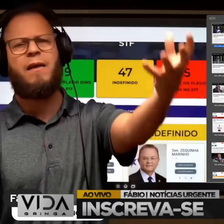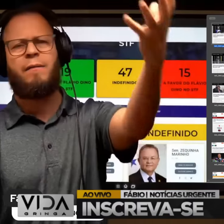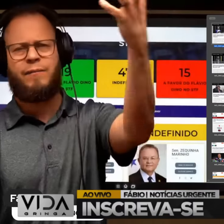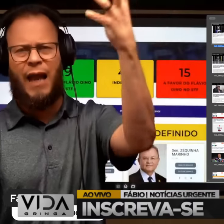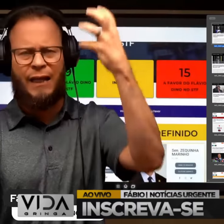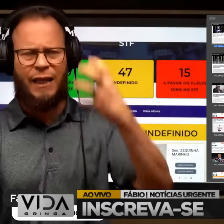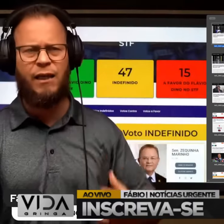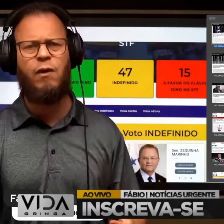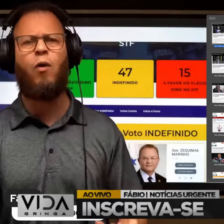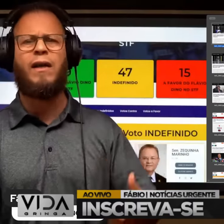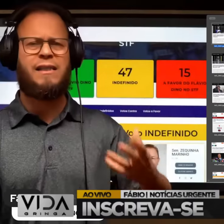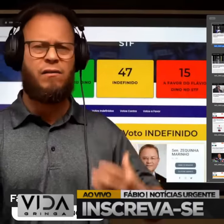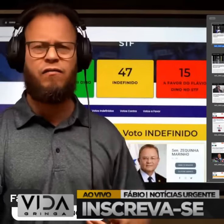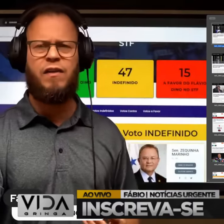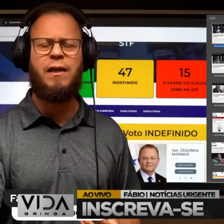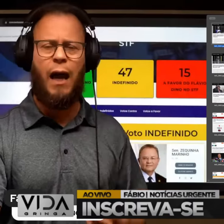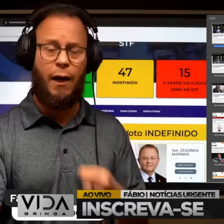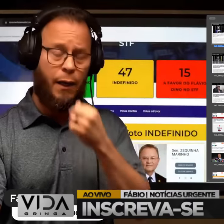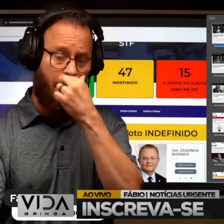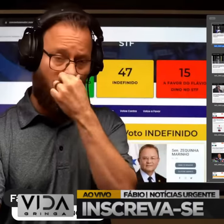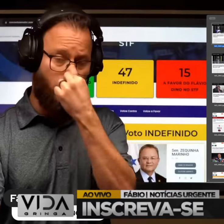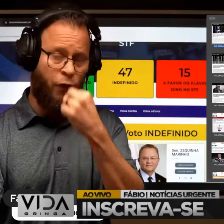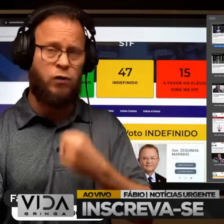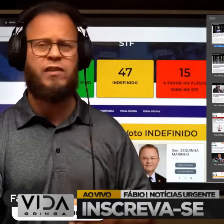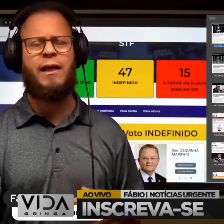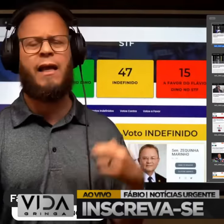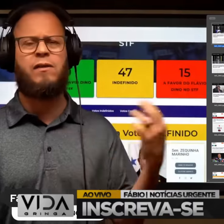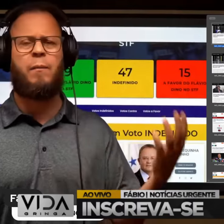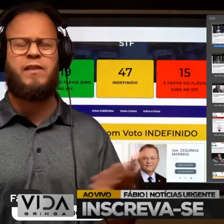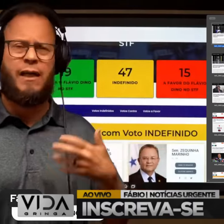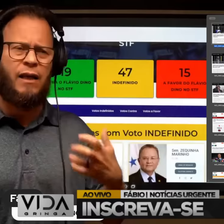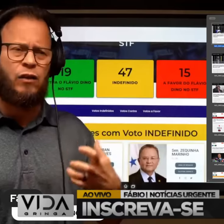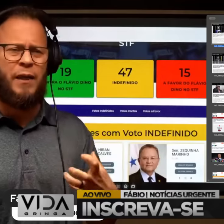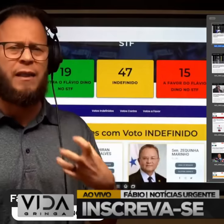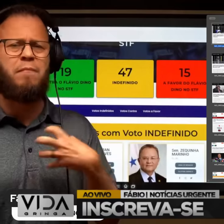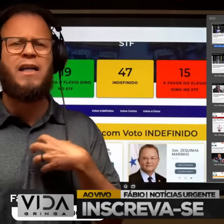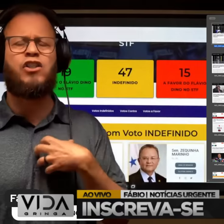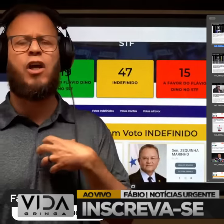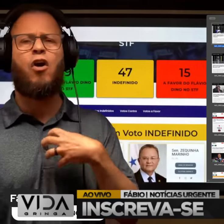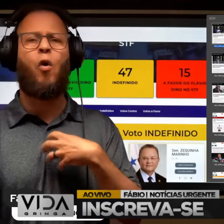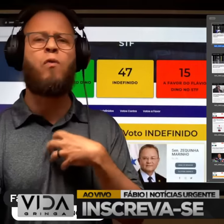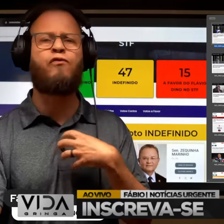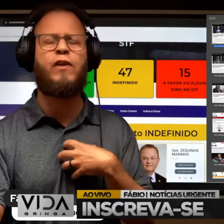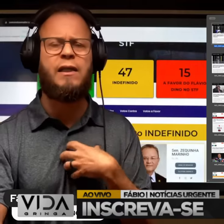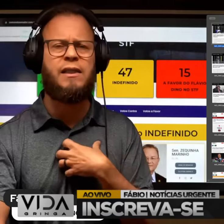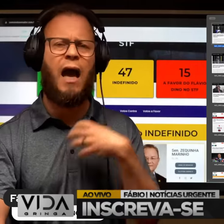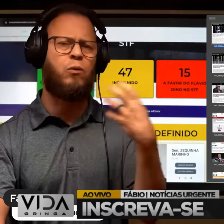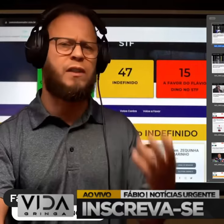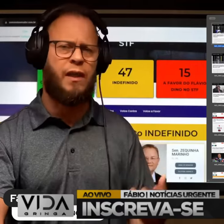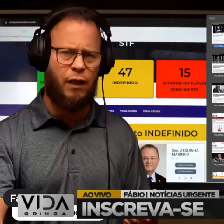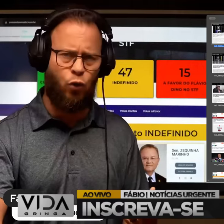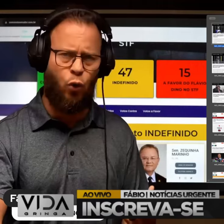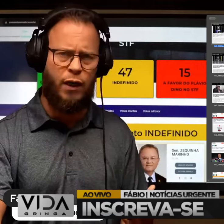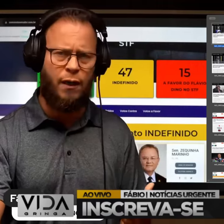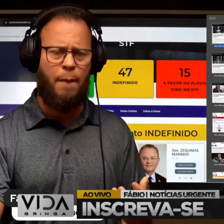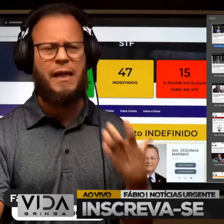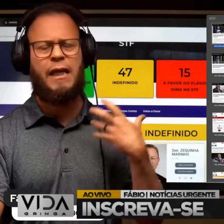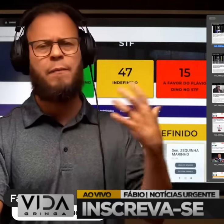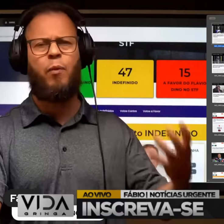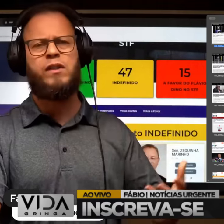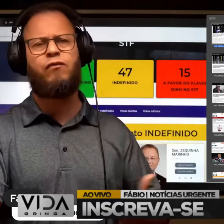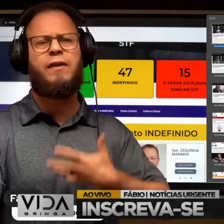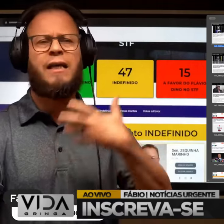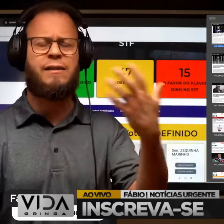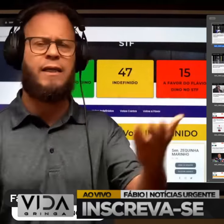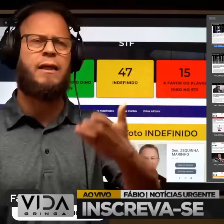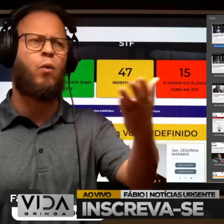ele está querendo agora se vingar. Então o voto secreto é porque dê mais confiança ao senador para que ele